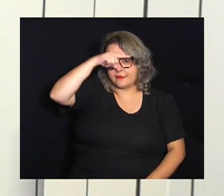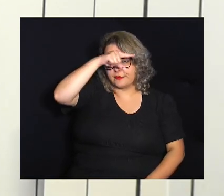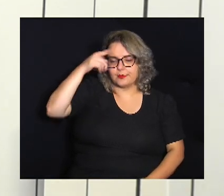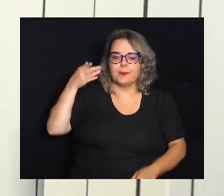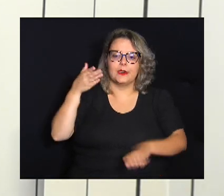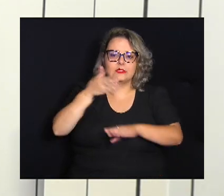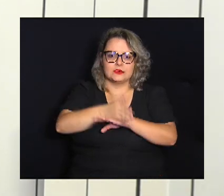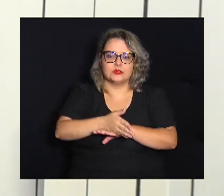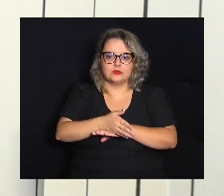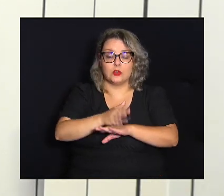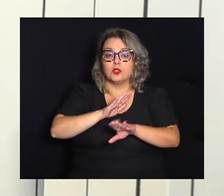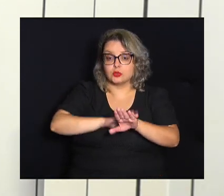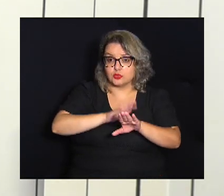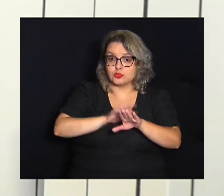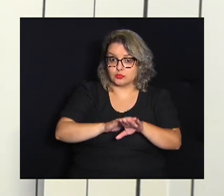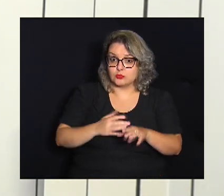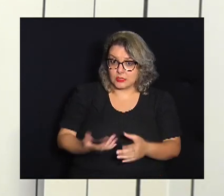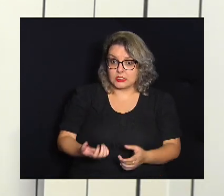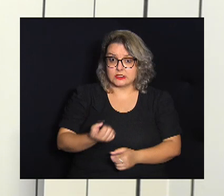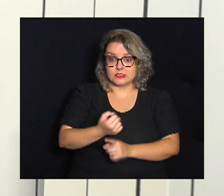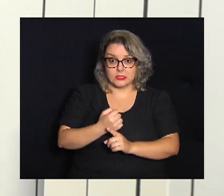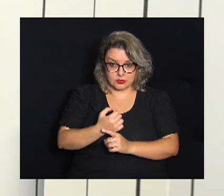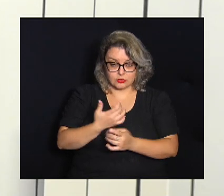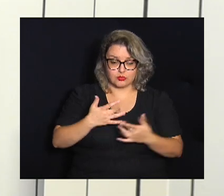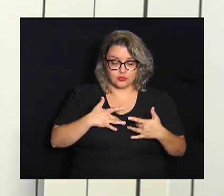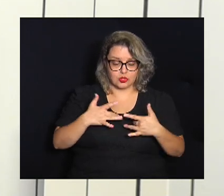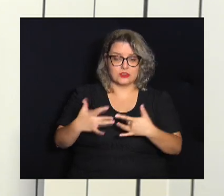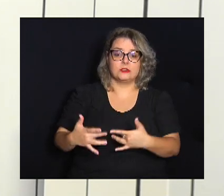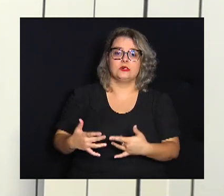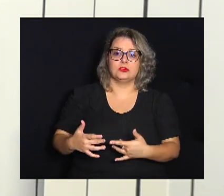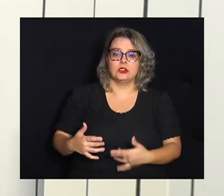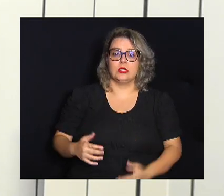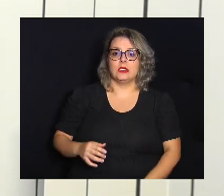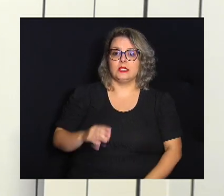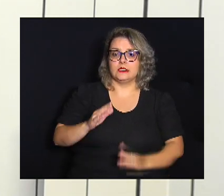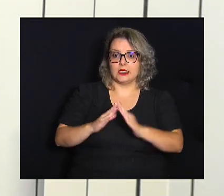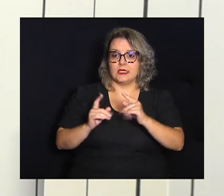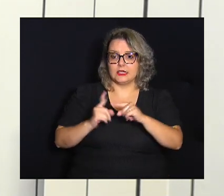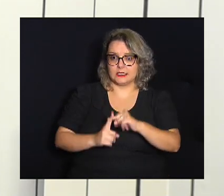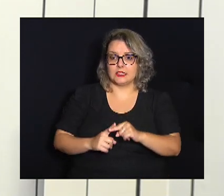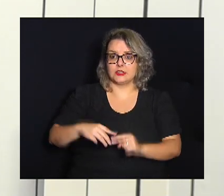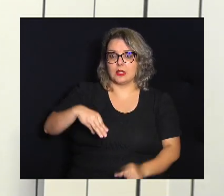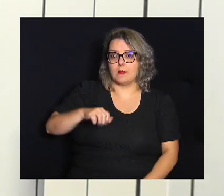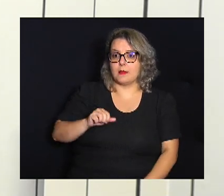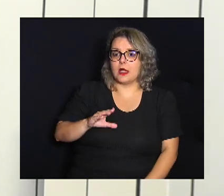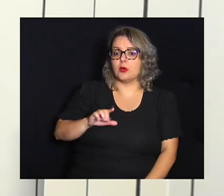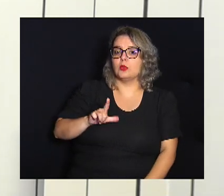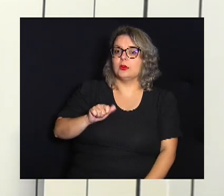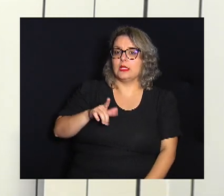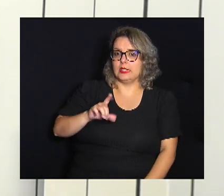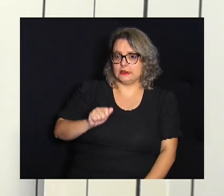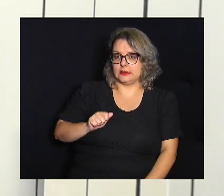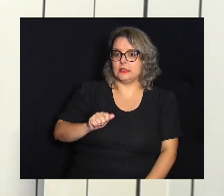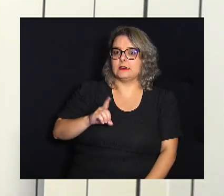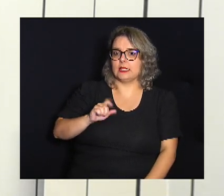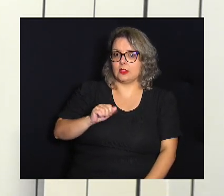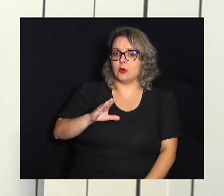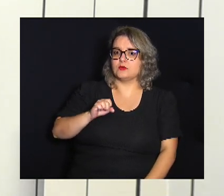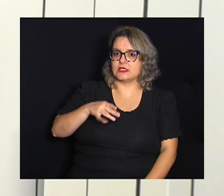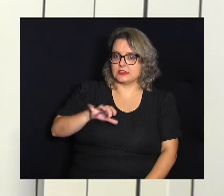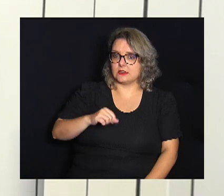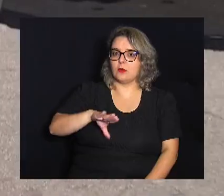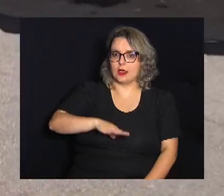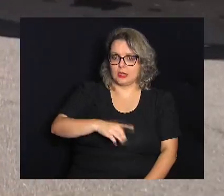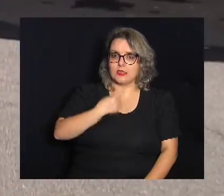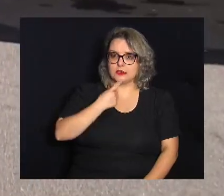participou de uma ação social no salão da Igreja Nossa Senhora da Imaculada Conceição, aqui em Campinas.